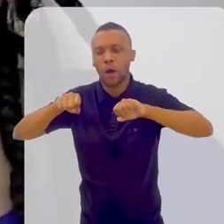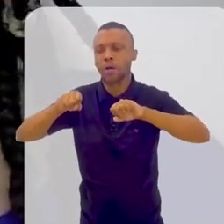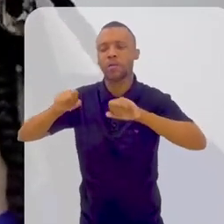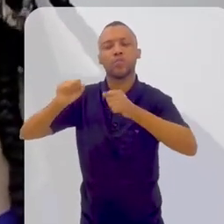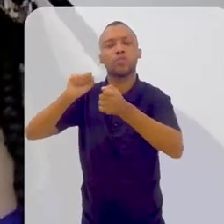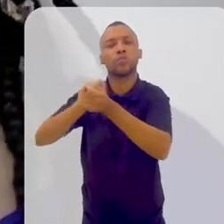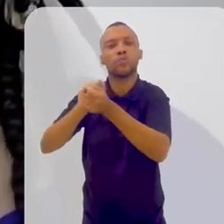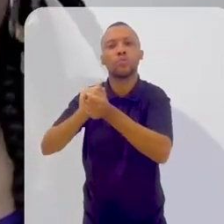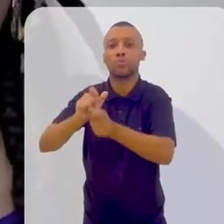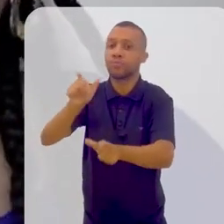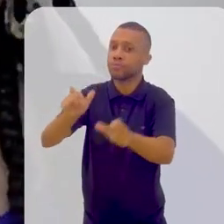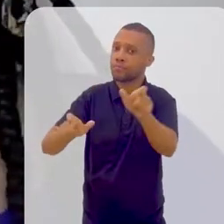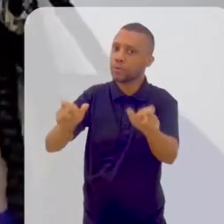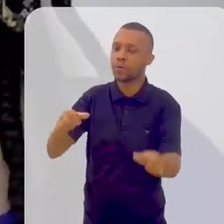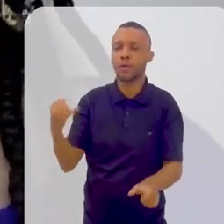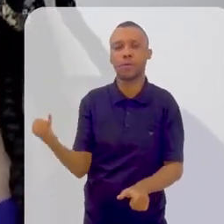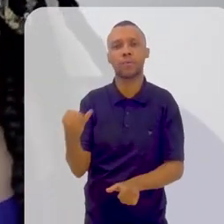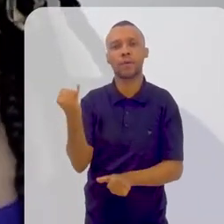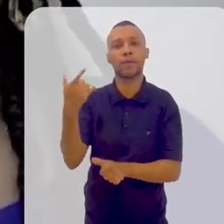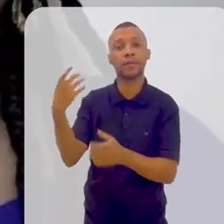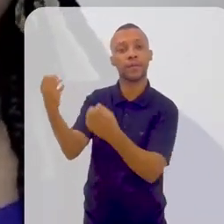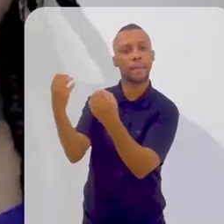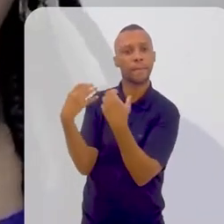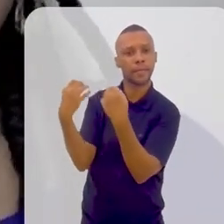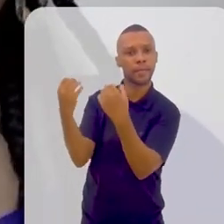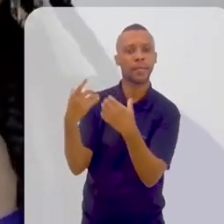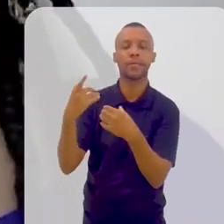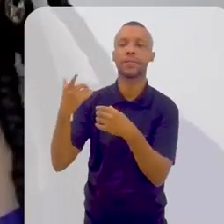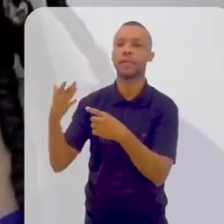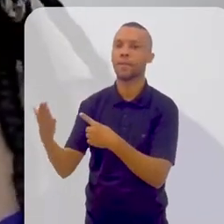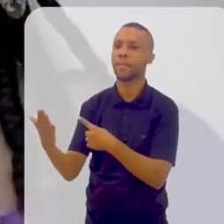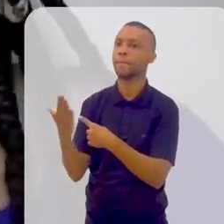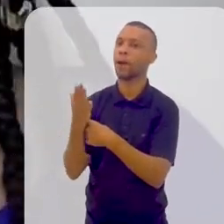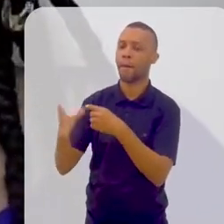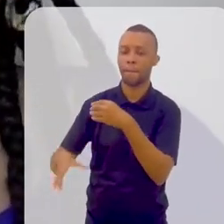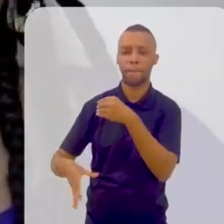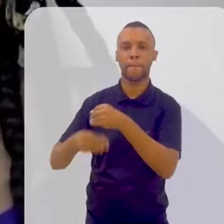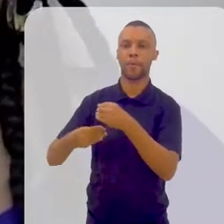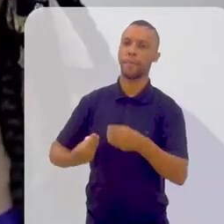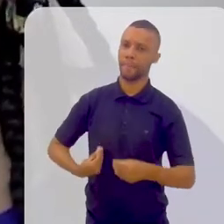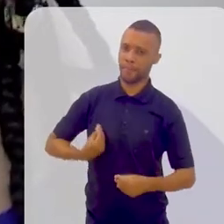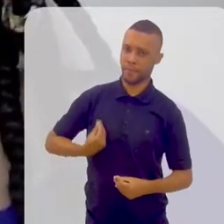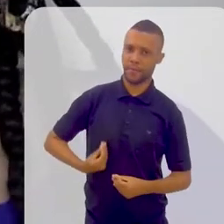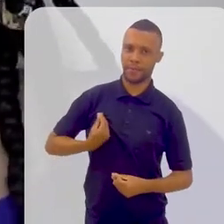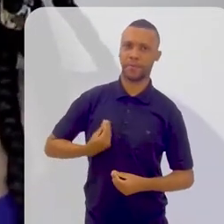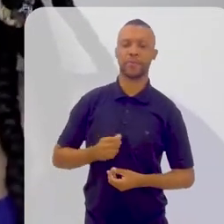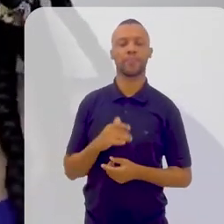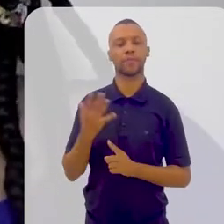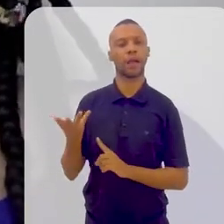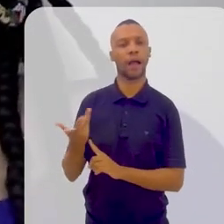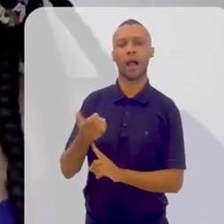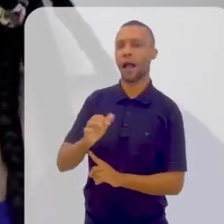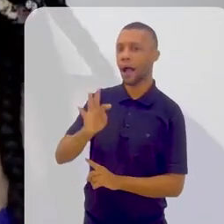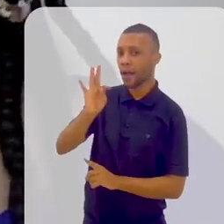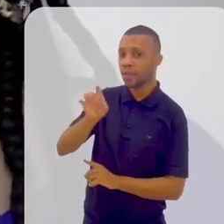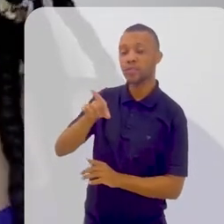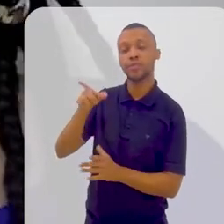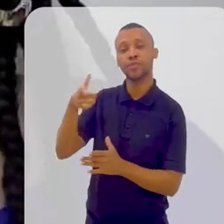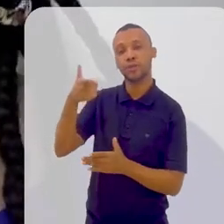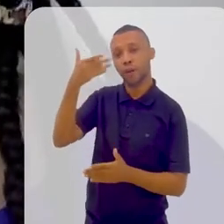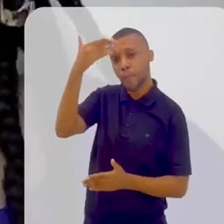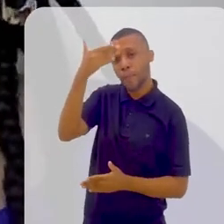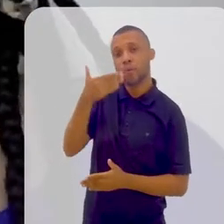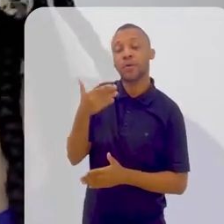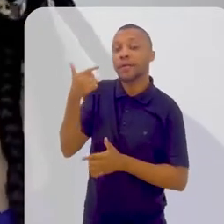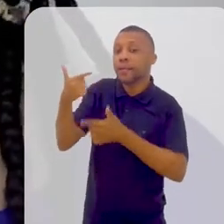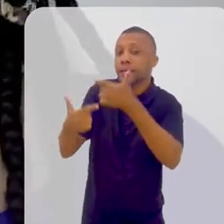gente importante, de tanta gente que me ensina, que agrega para minha vida. Então, a arte me